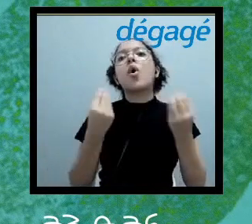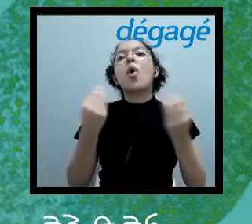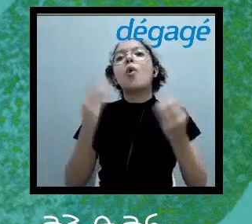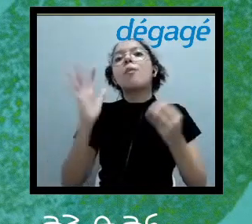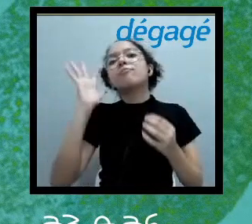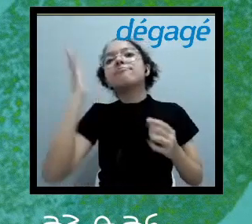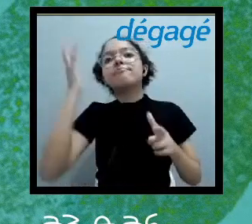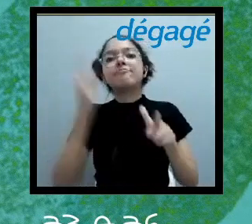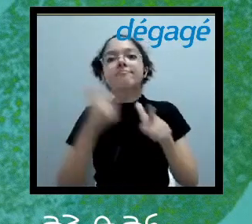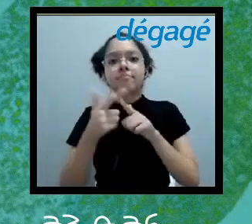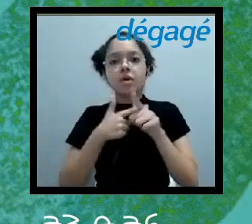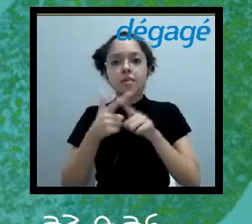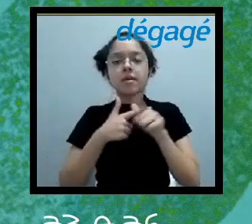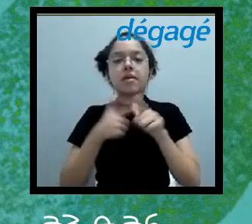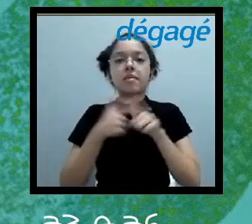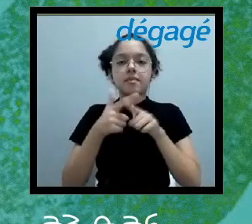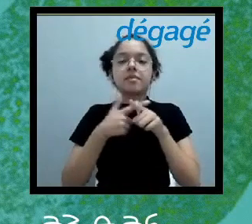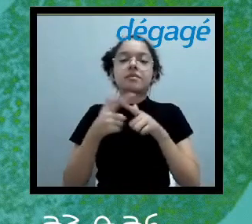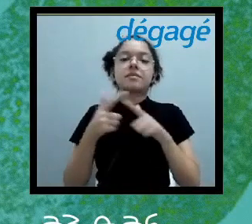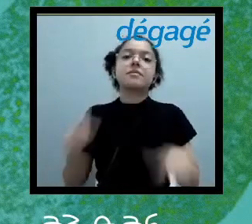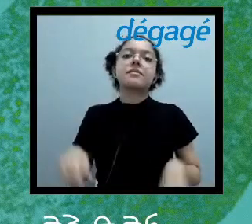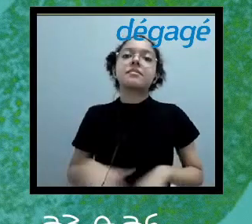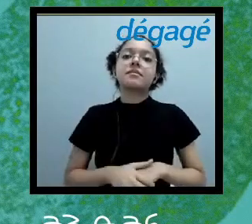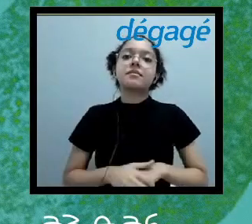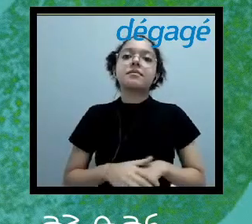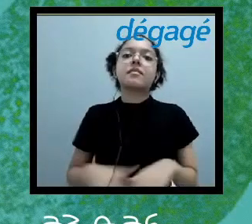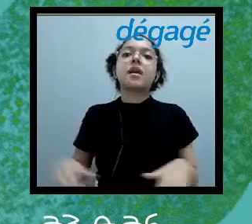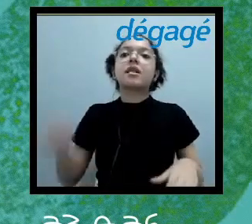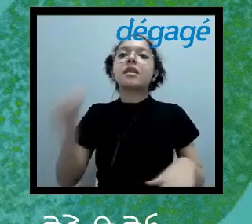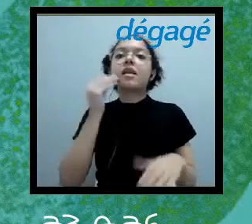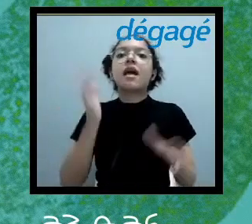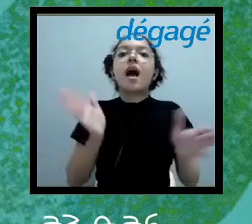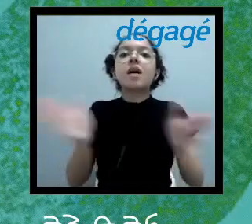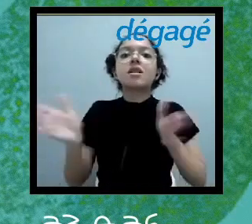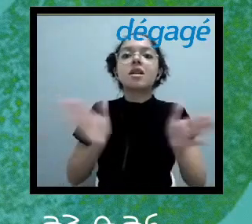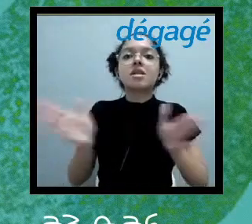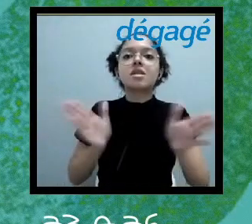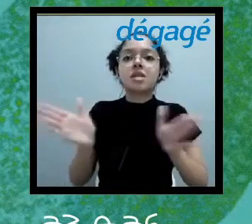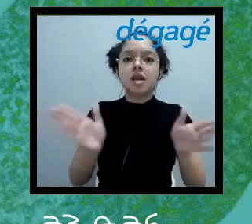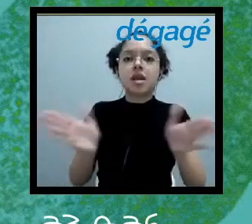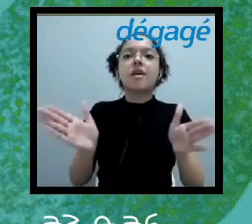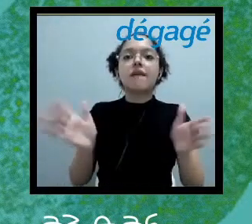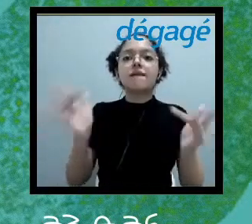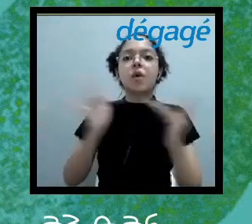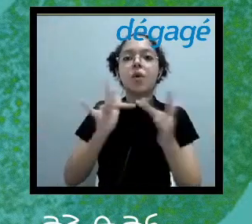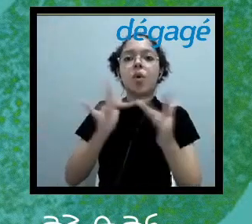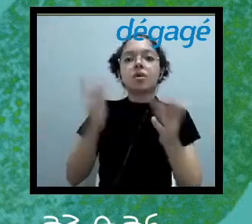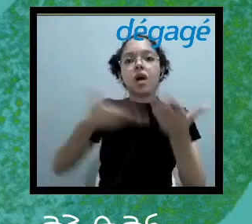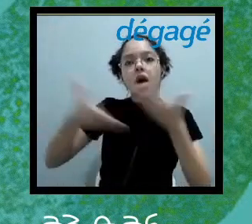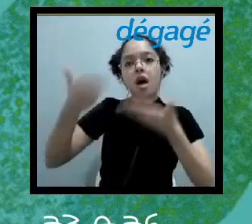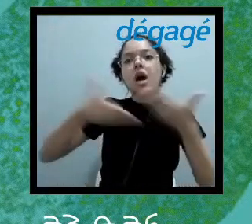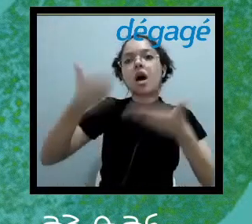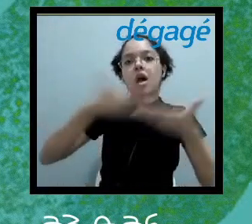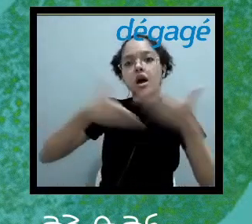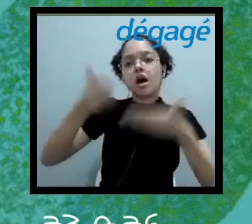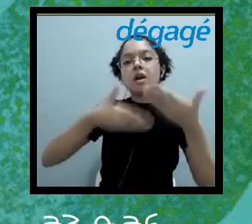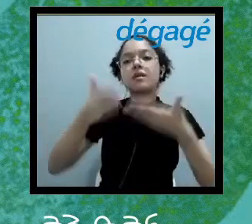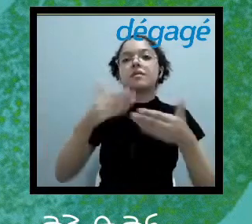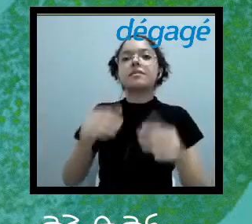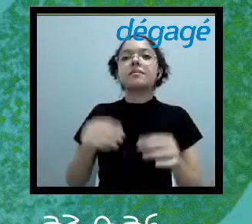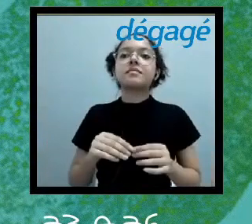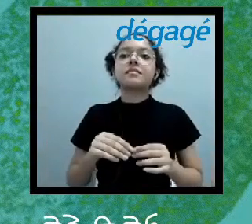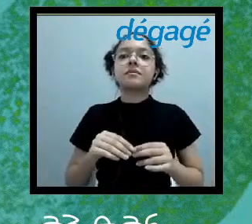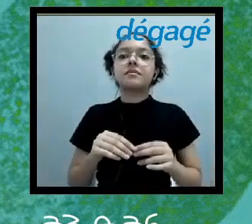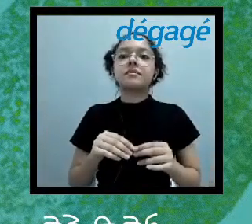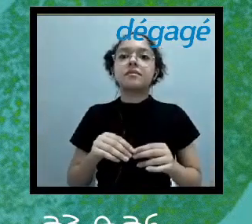torna mais acessível, assim, para o que essas pessoas estão sentindo, por que elas podem estar querendo. Não que a gente vá acertar, porque